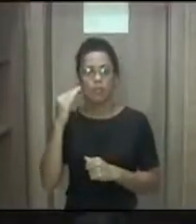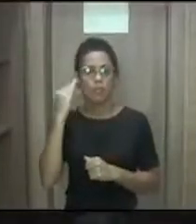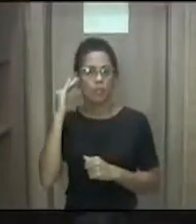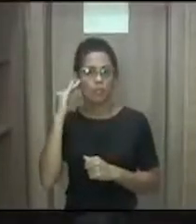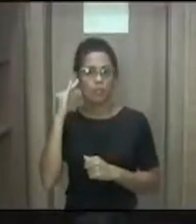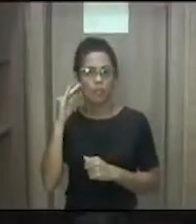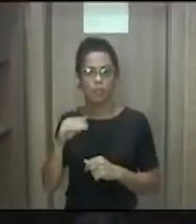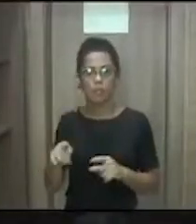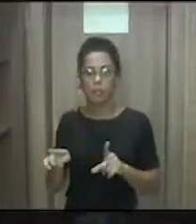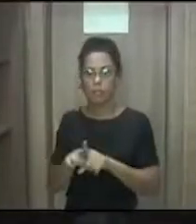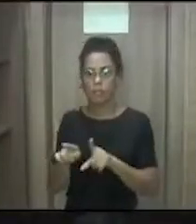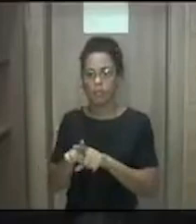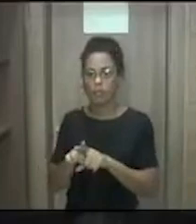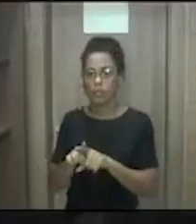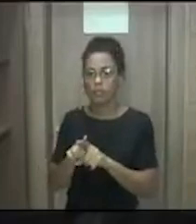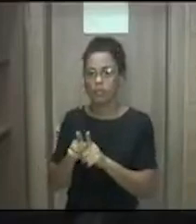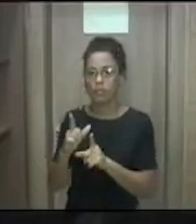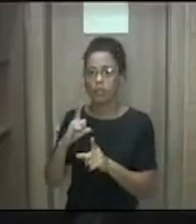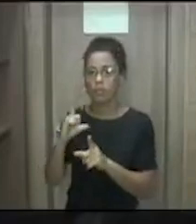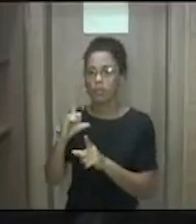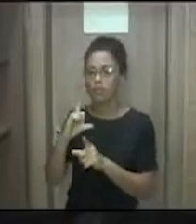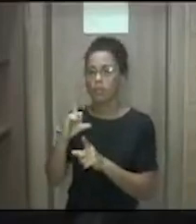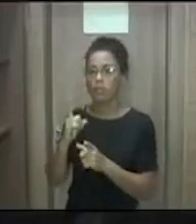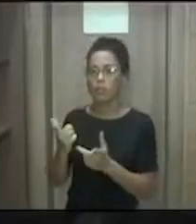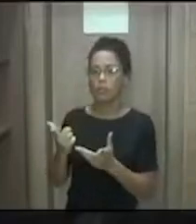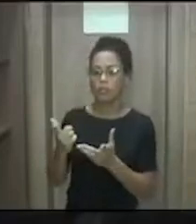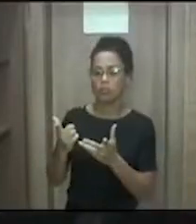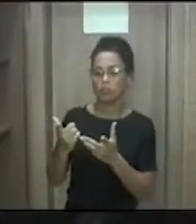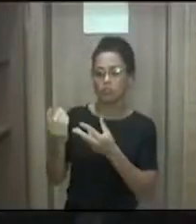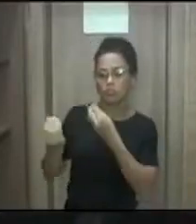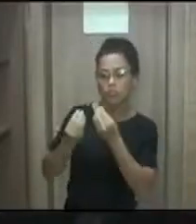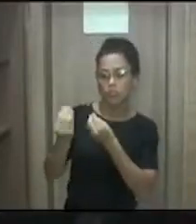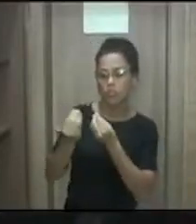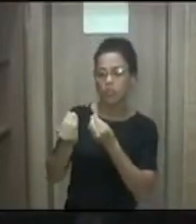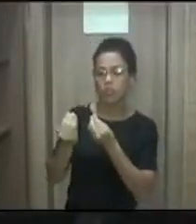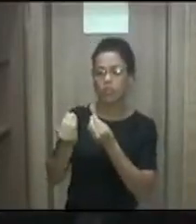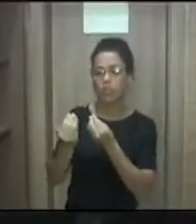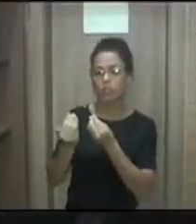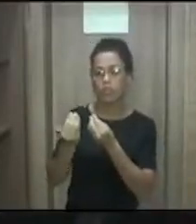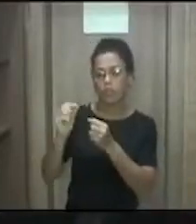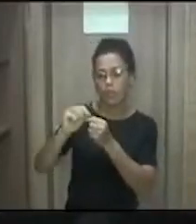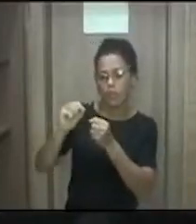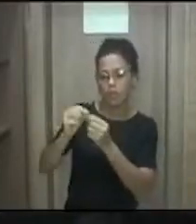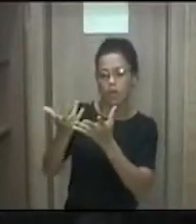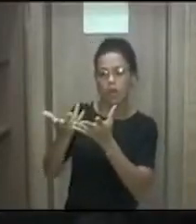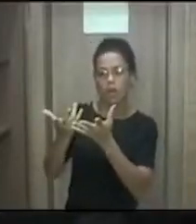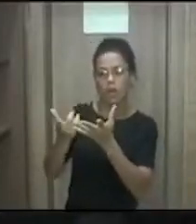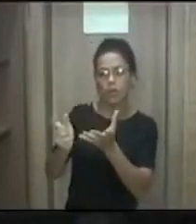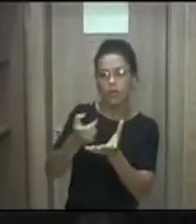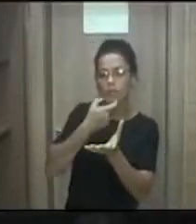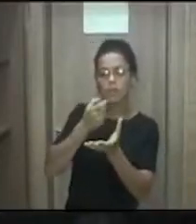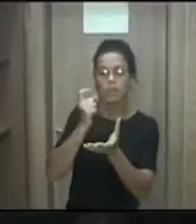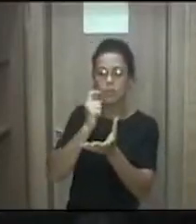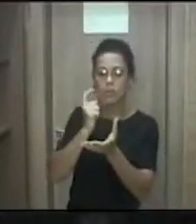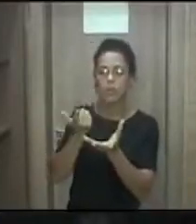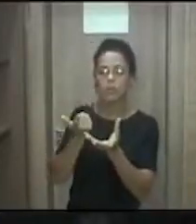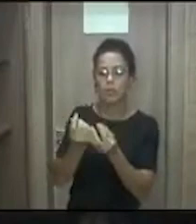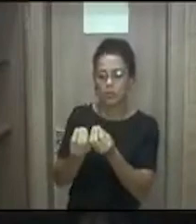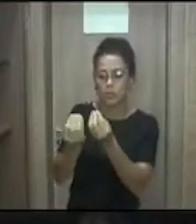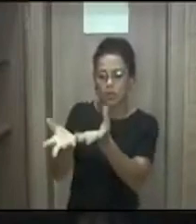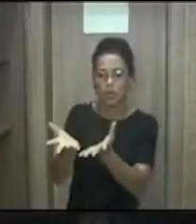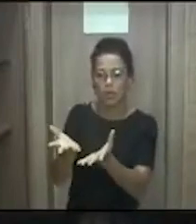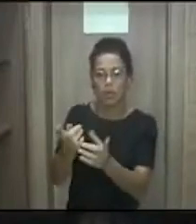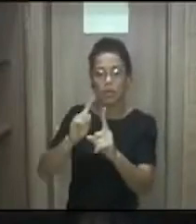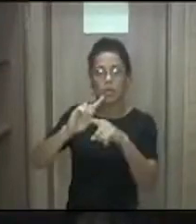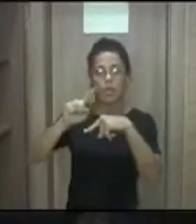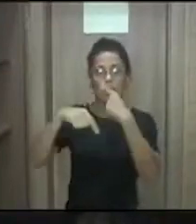em mutirão, onde é o laboratório que molda, que faz a prótese, que entrega e que sequer é monitorado